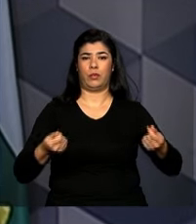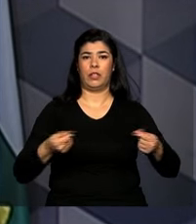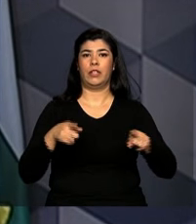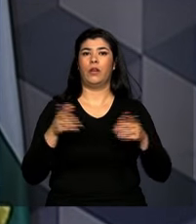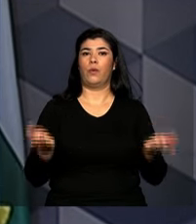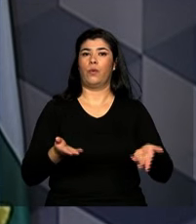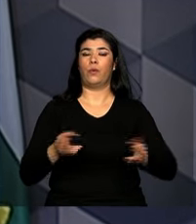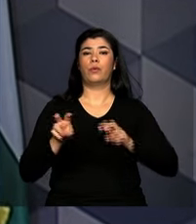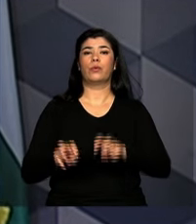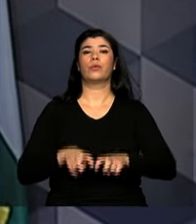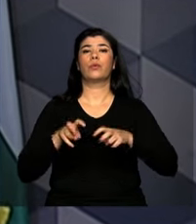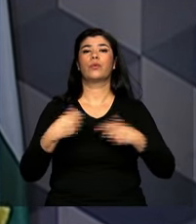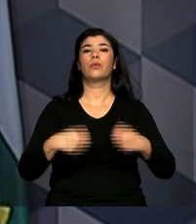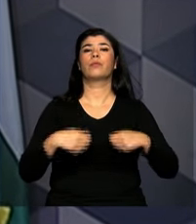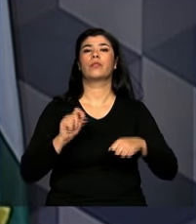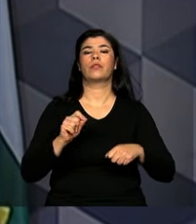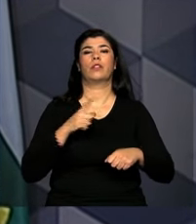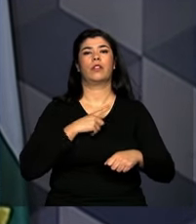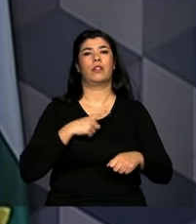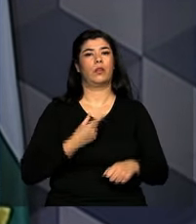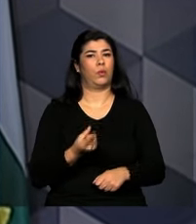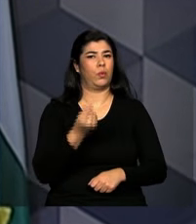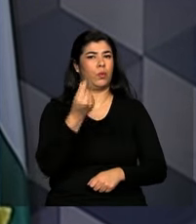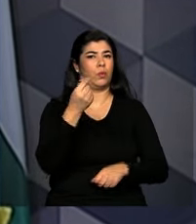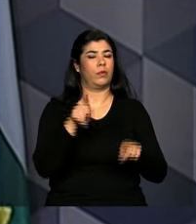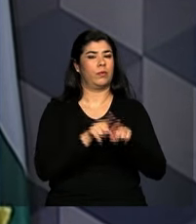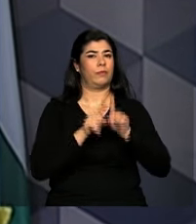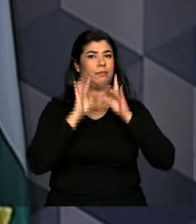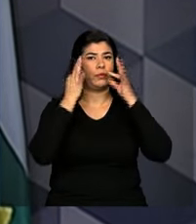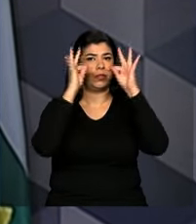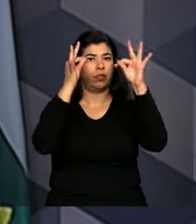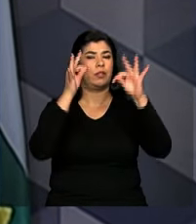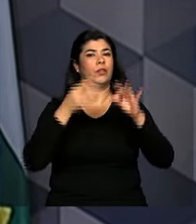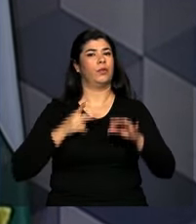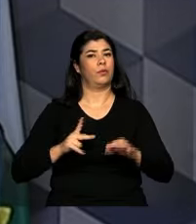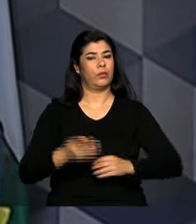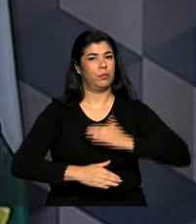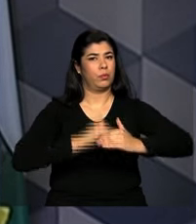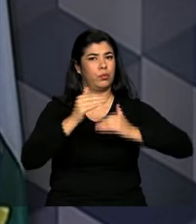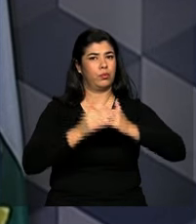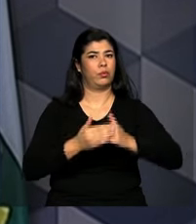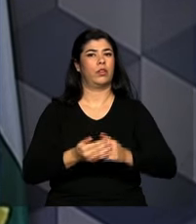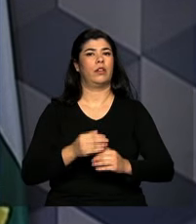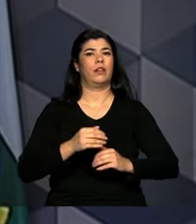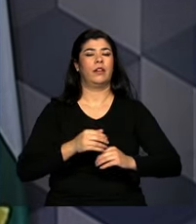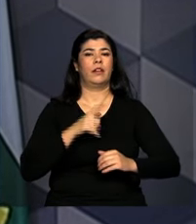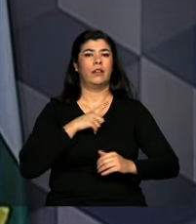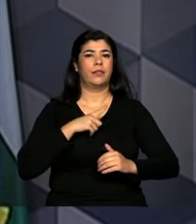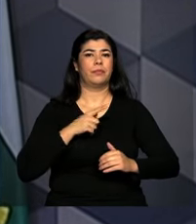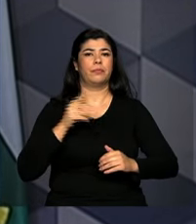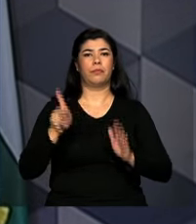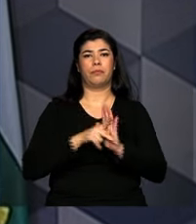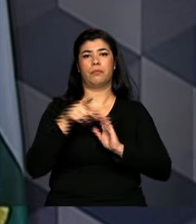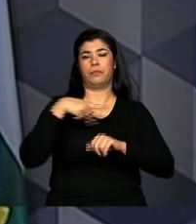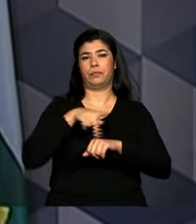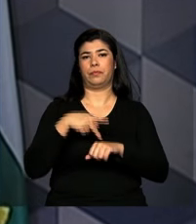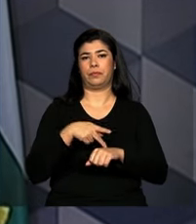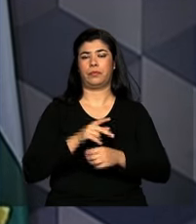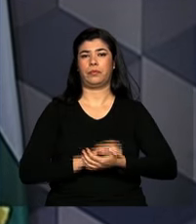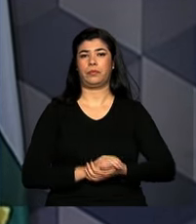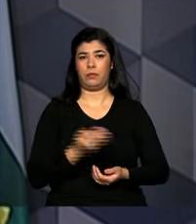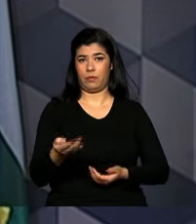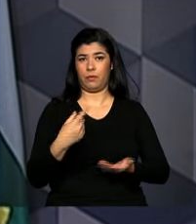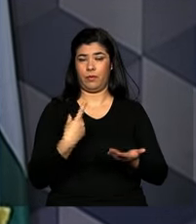vez mais de capital e tecnologia para continuar gerando riqueza e progresso para o nosso país. E